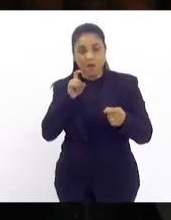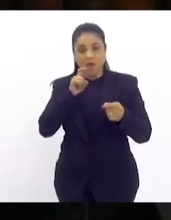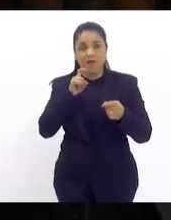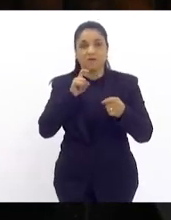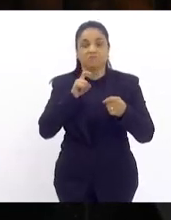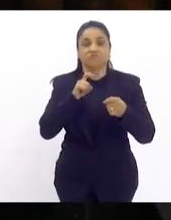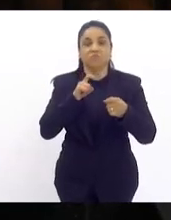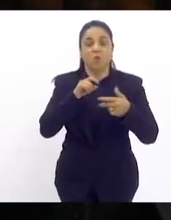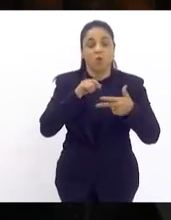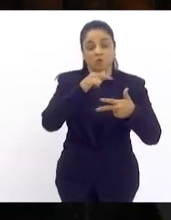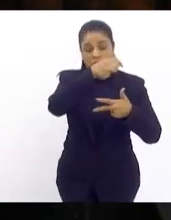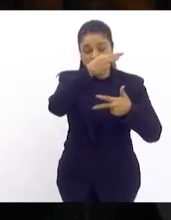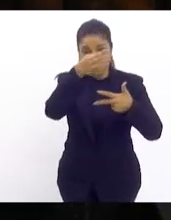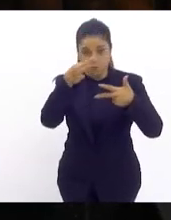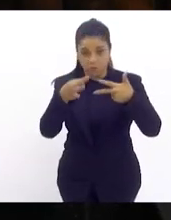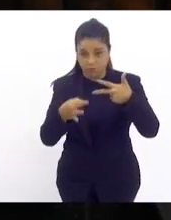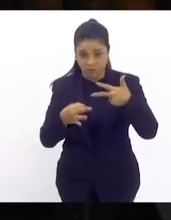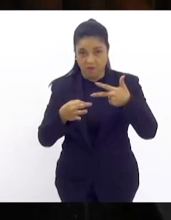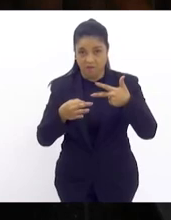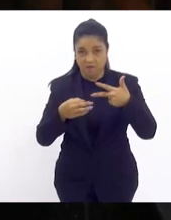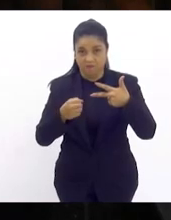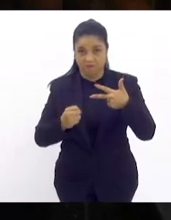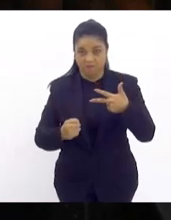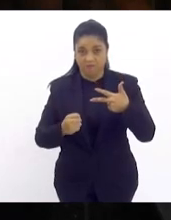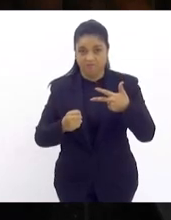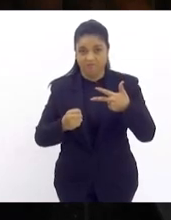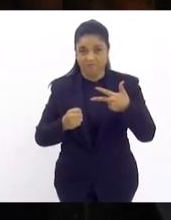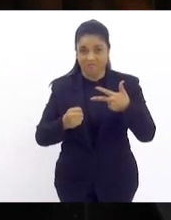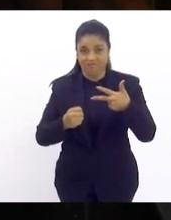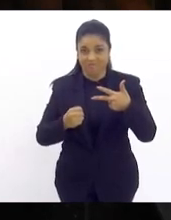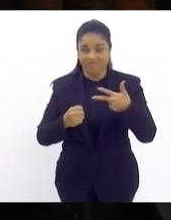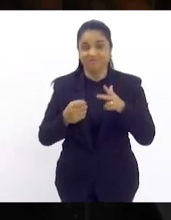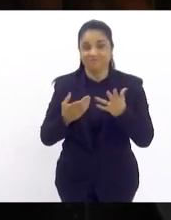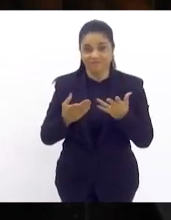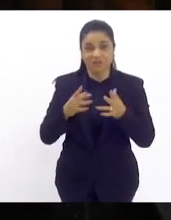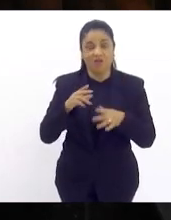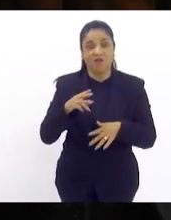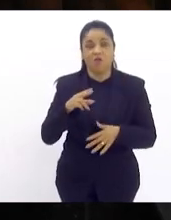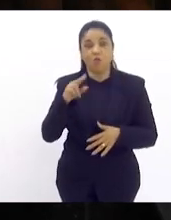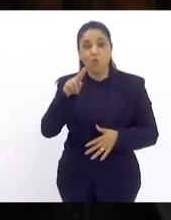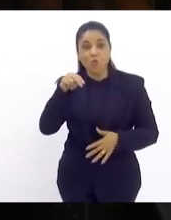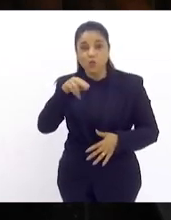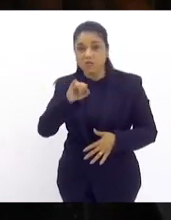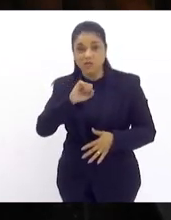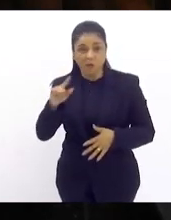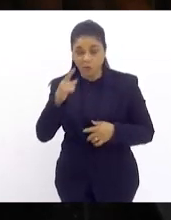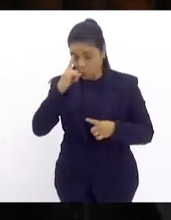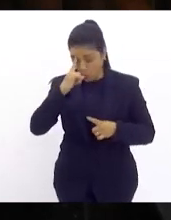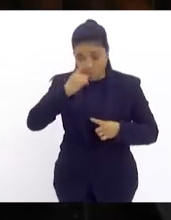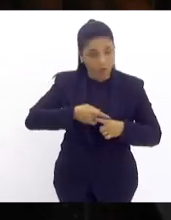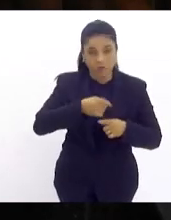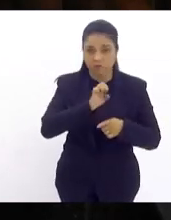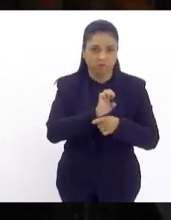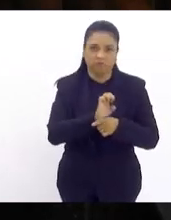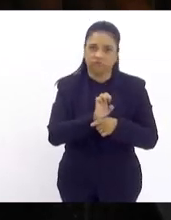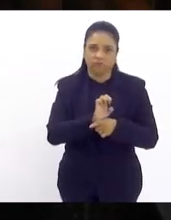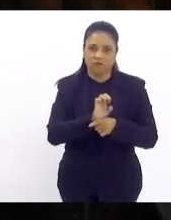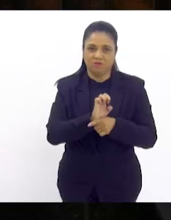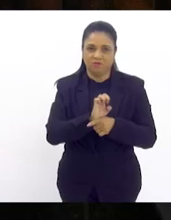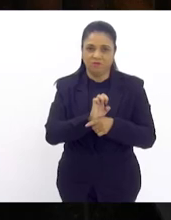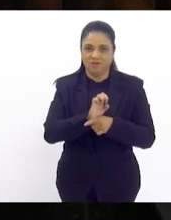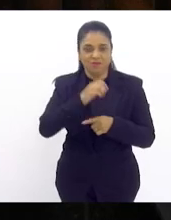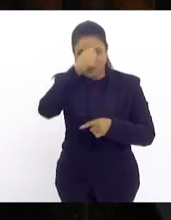federativos Isto é o presidente a união não manda no estado nem manda nos municípios